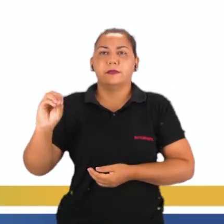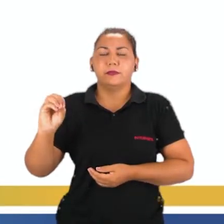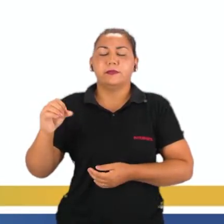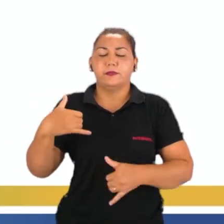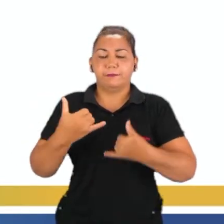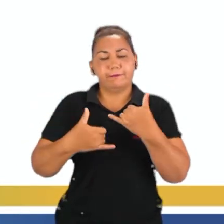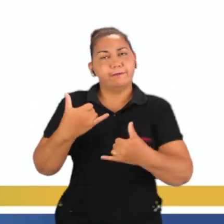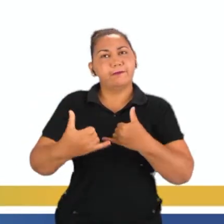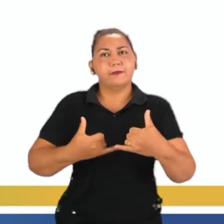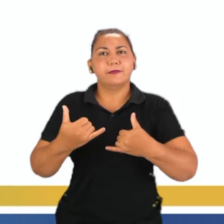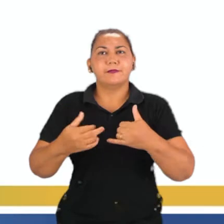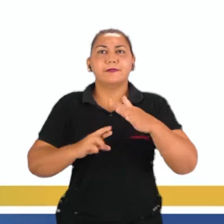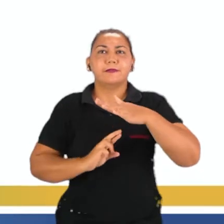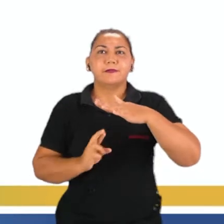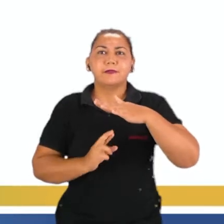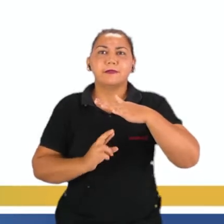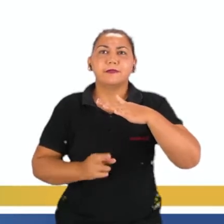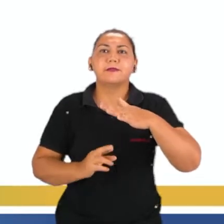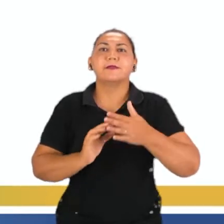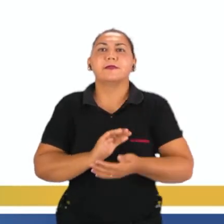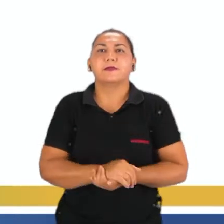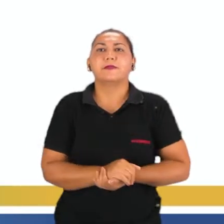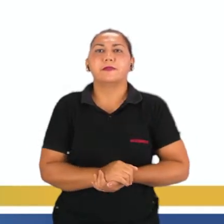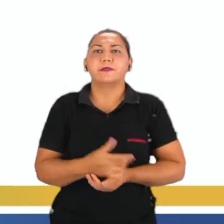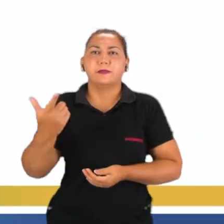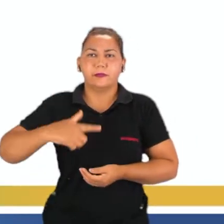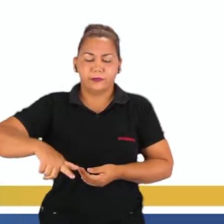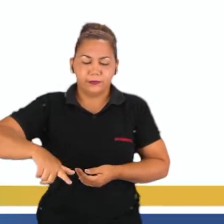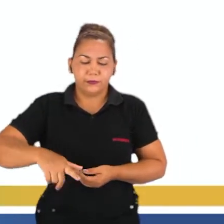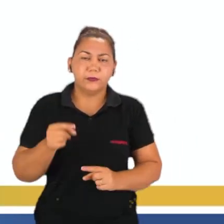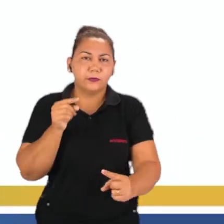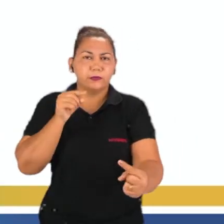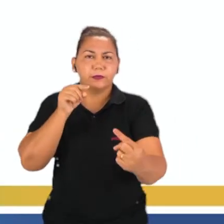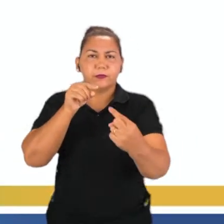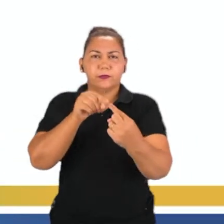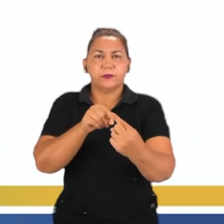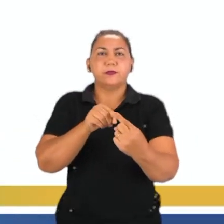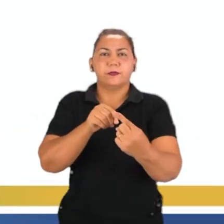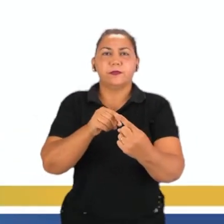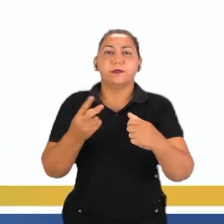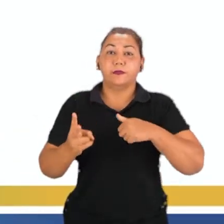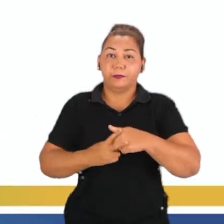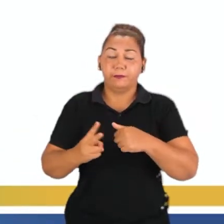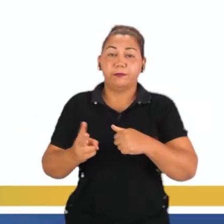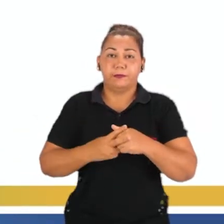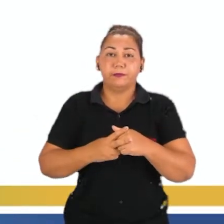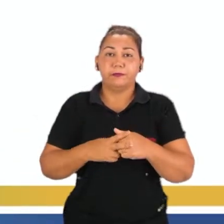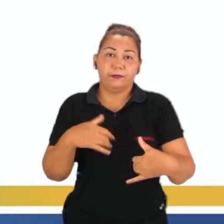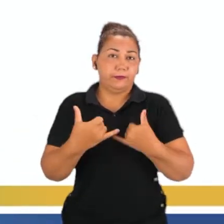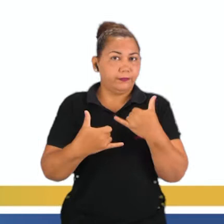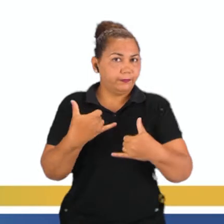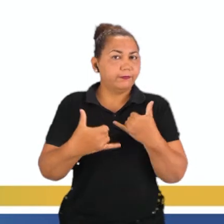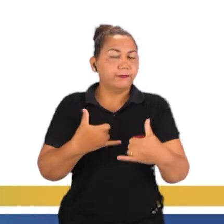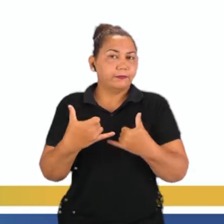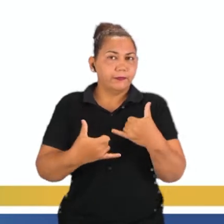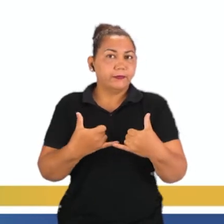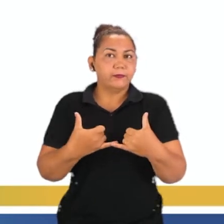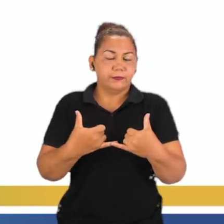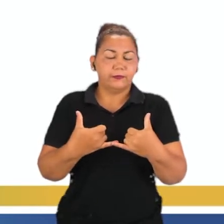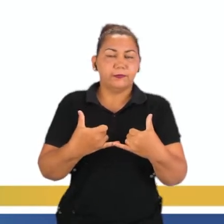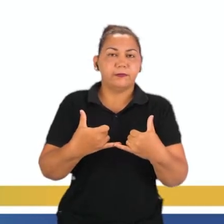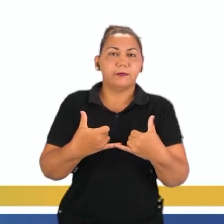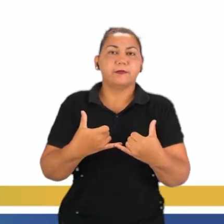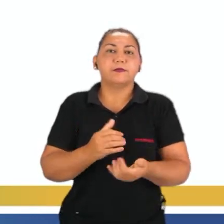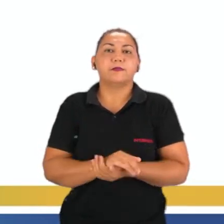parque. Novamente, vamos primeiramente identificarmos o verbo brincar na forma